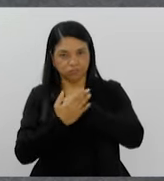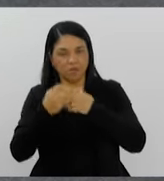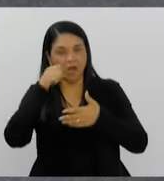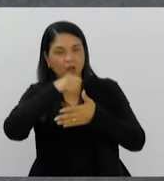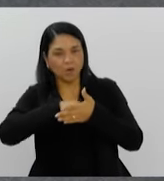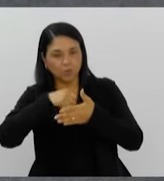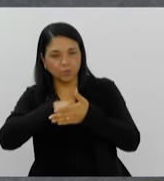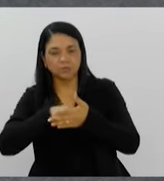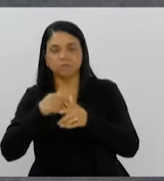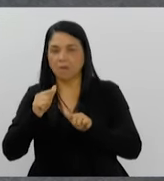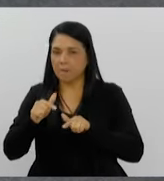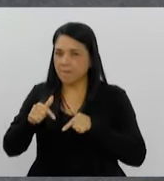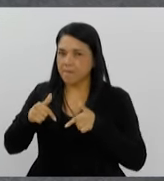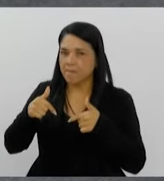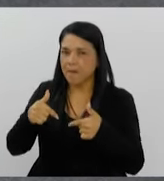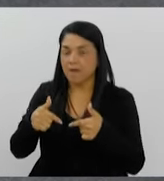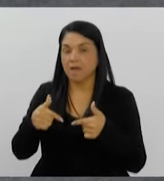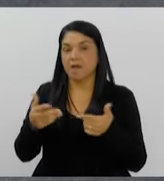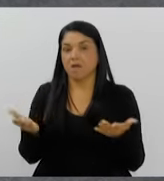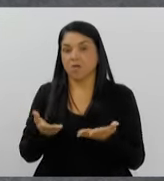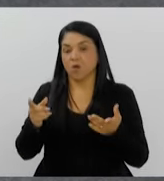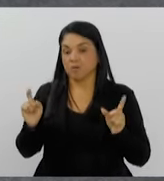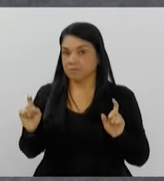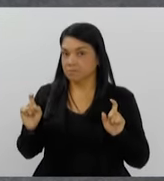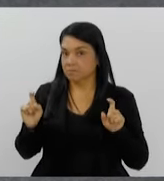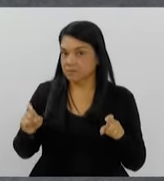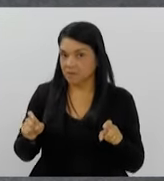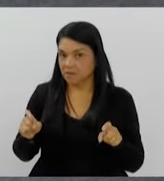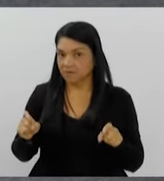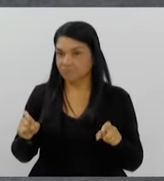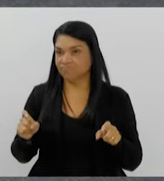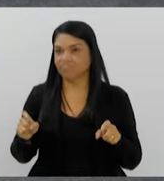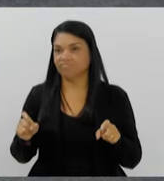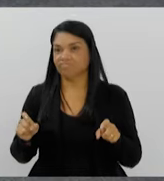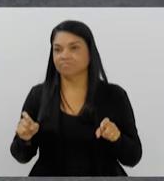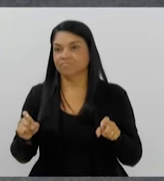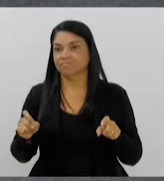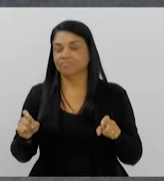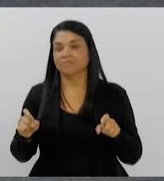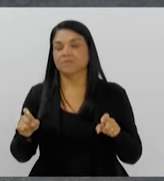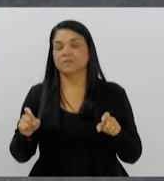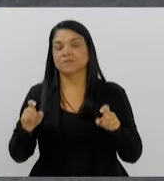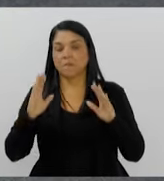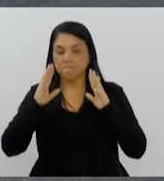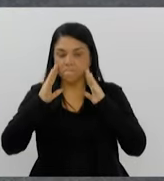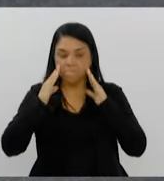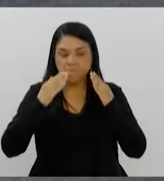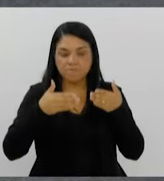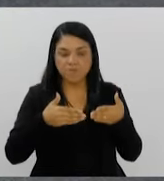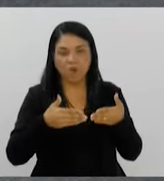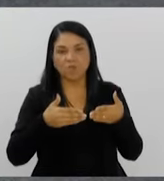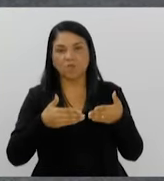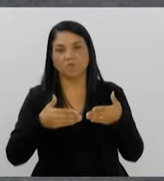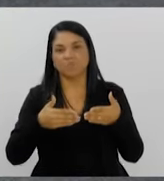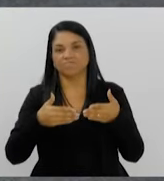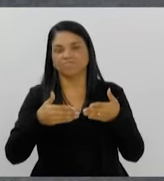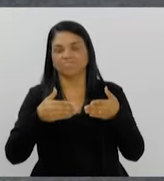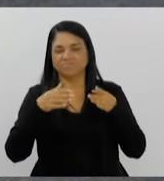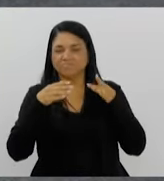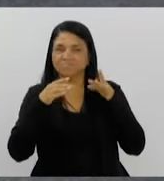que travei mas esse mandado tem esse mandato tem sido muito pautado posso falar aqui quase